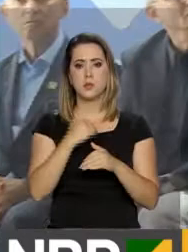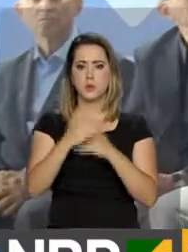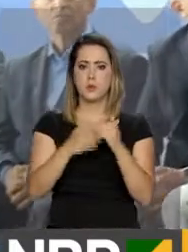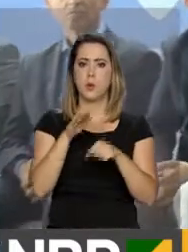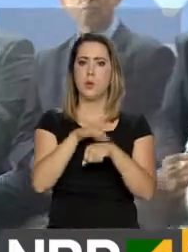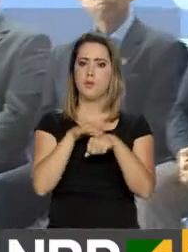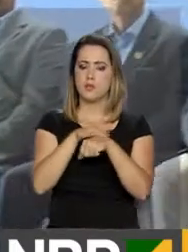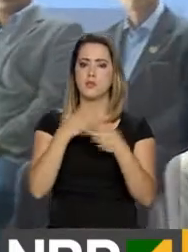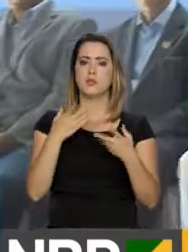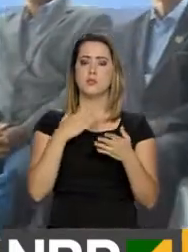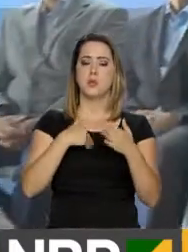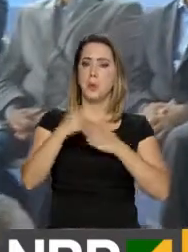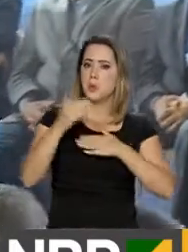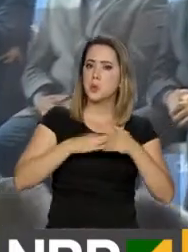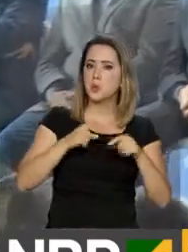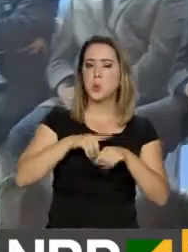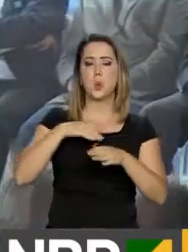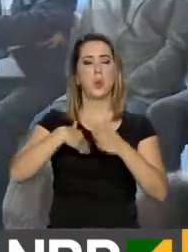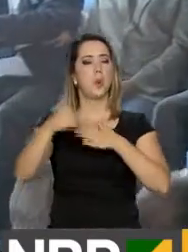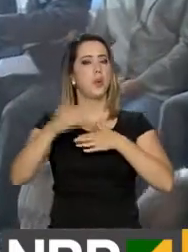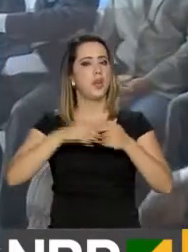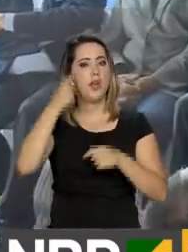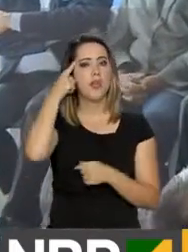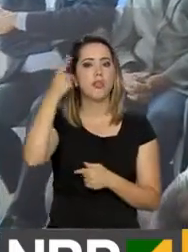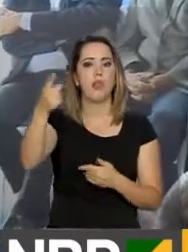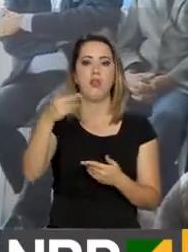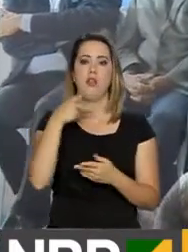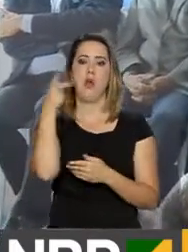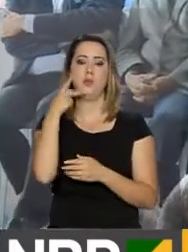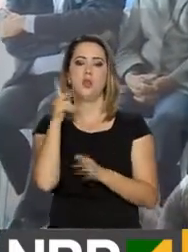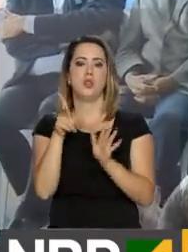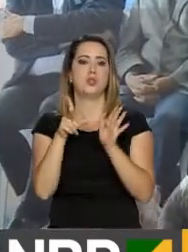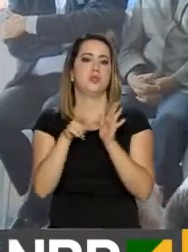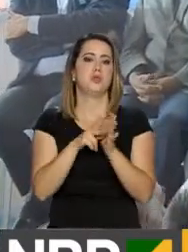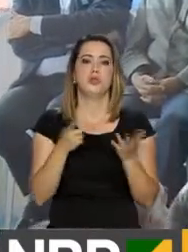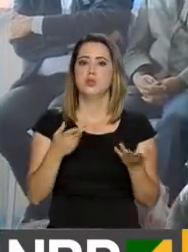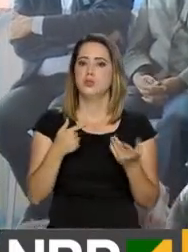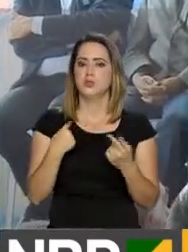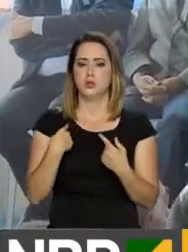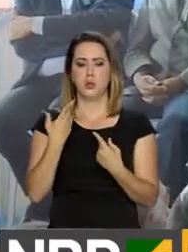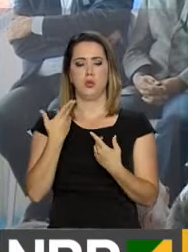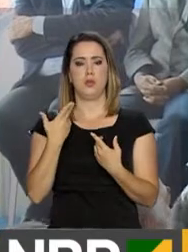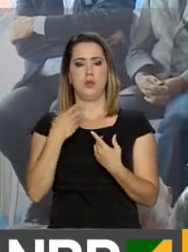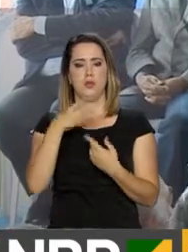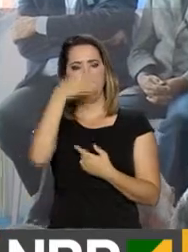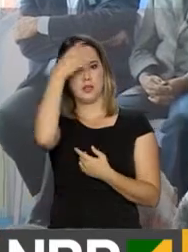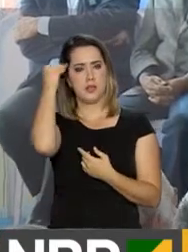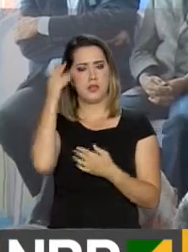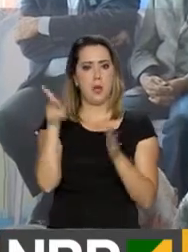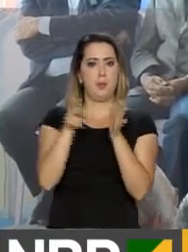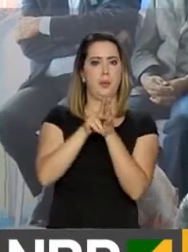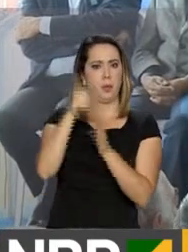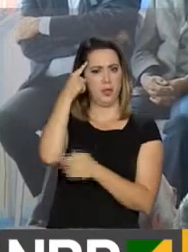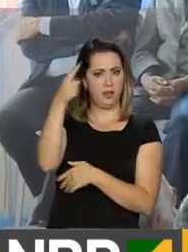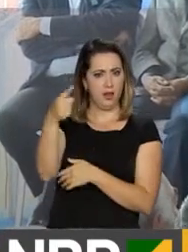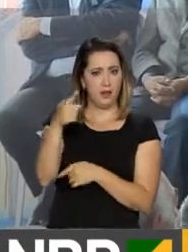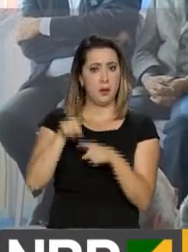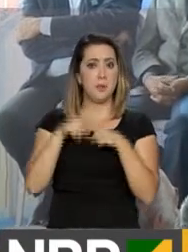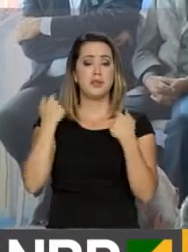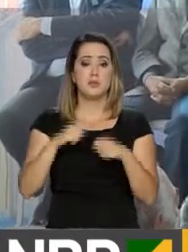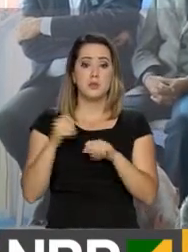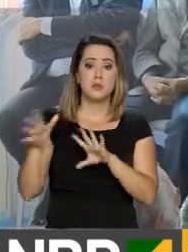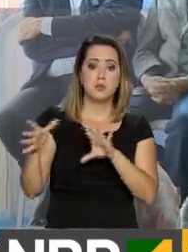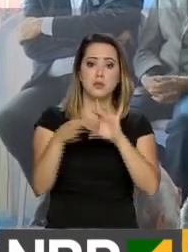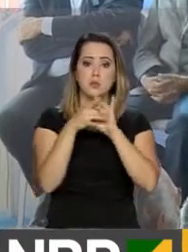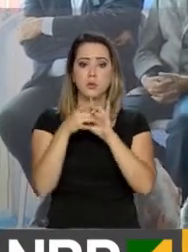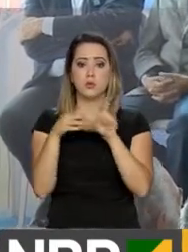conversar. Independente da ideologia, cada um, nenhum de nós vai abrir mão dos seus princípios, das suas ideias, mas a gente precisa